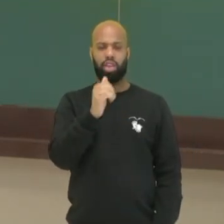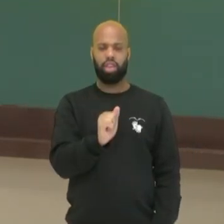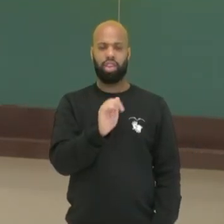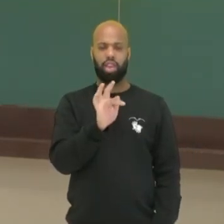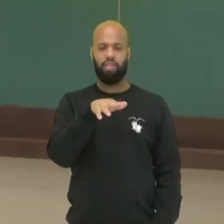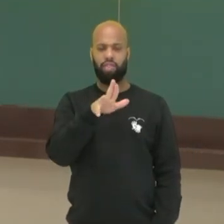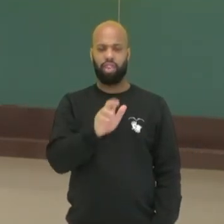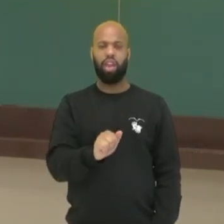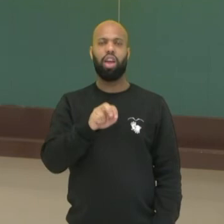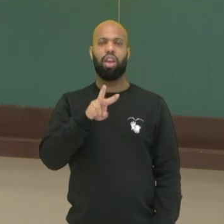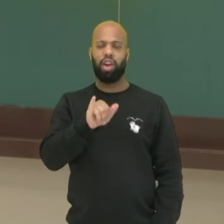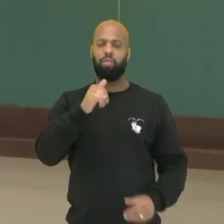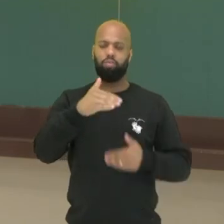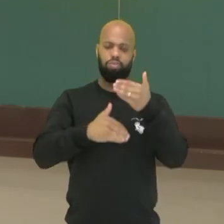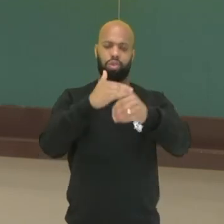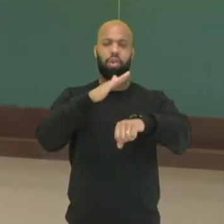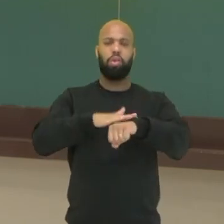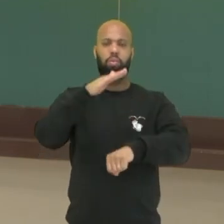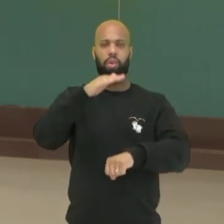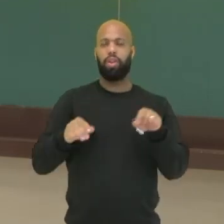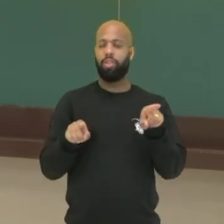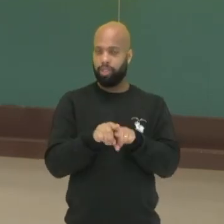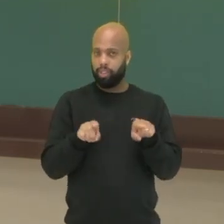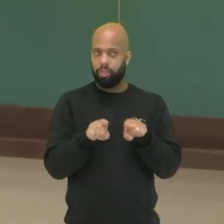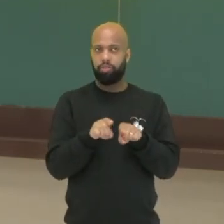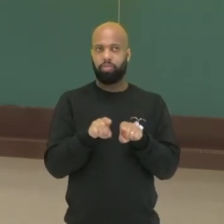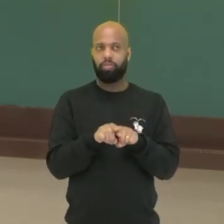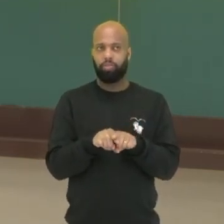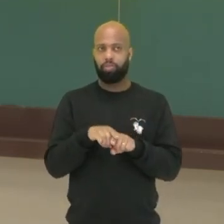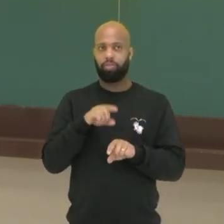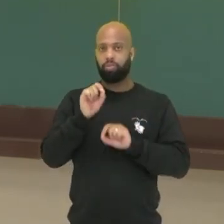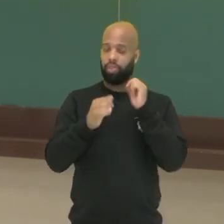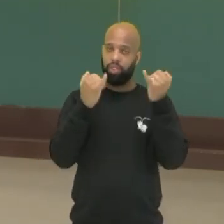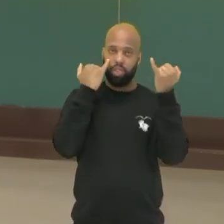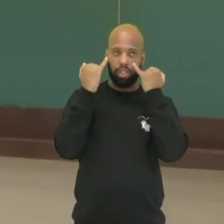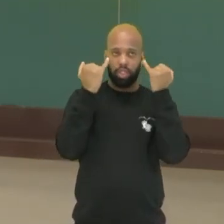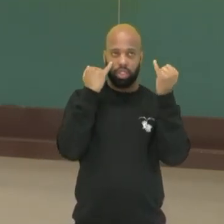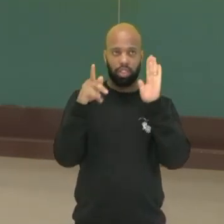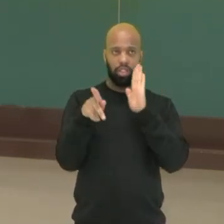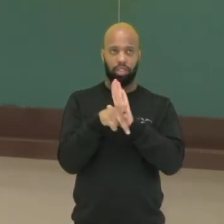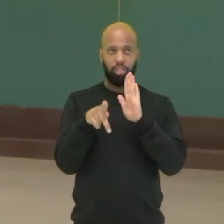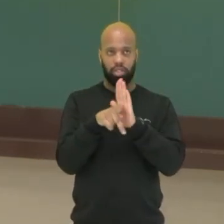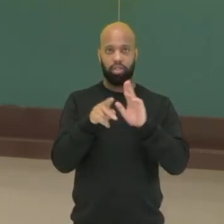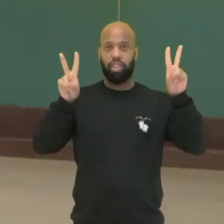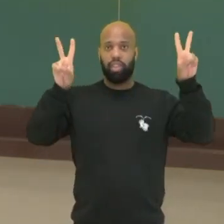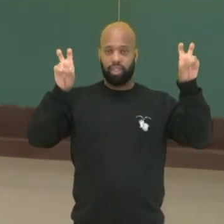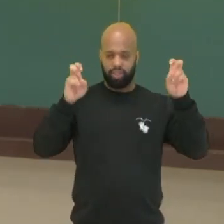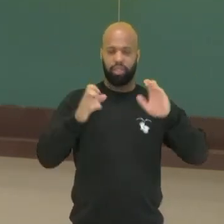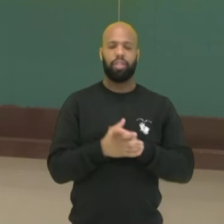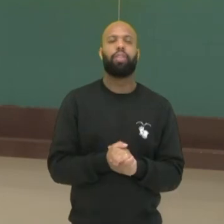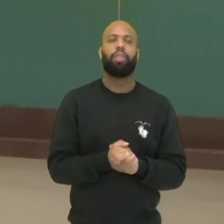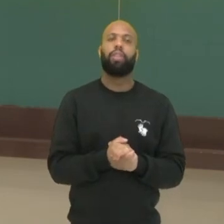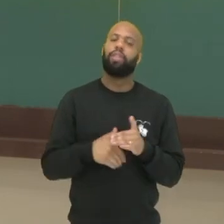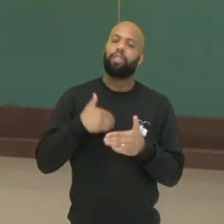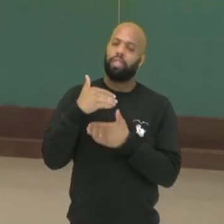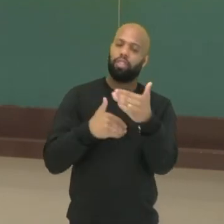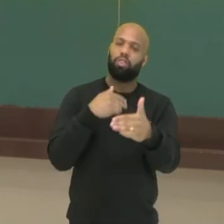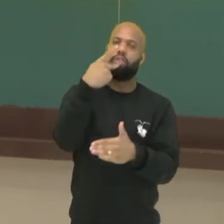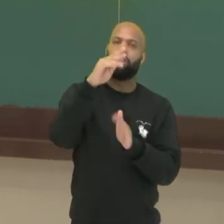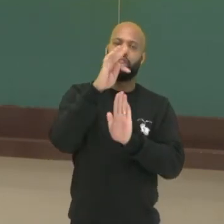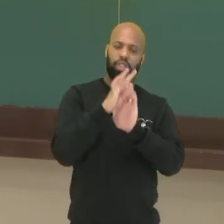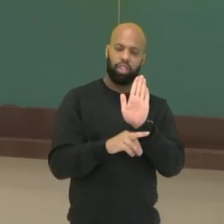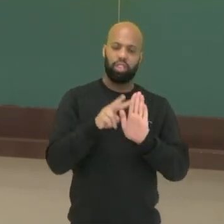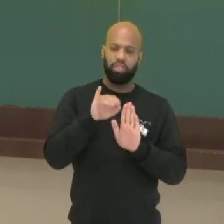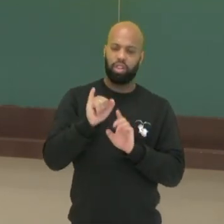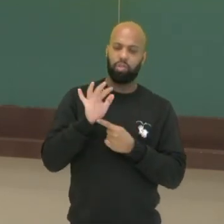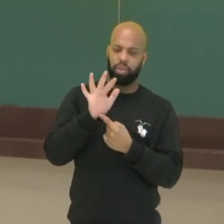vai desenvolver um pouco mais a informação da manchete. Desenvolva o seu texto trazendo esses